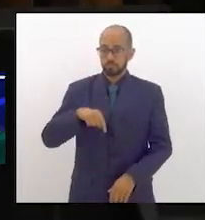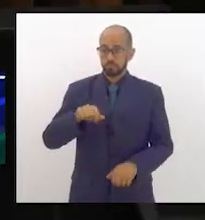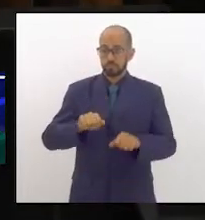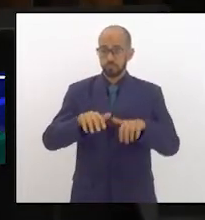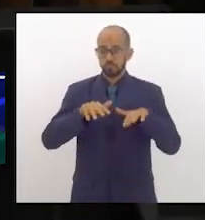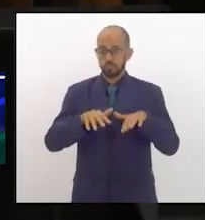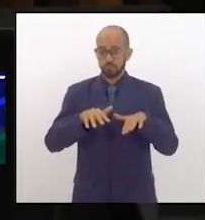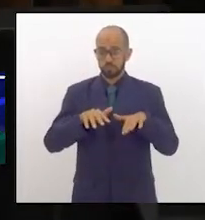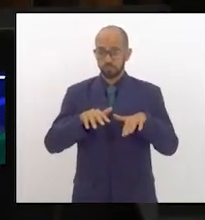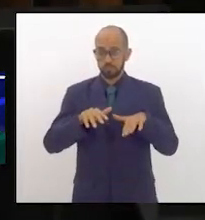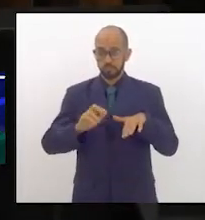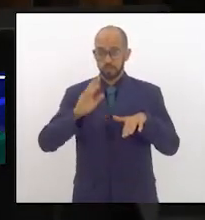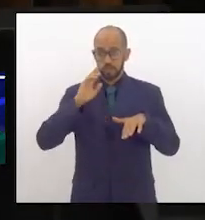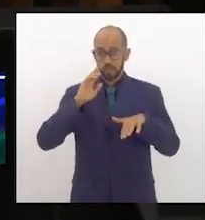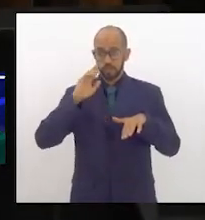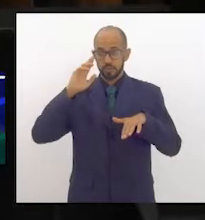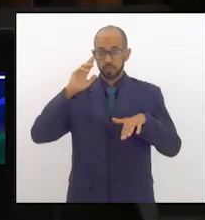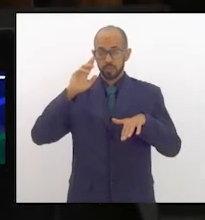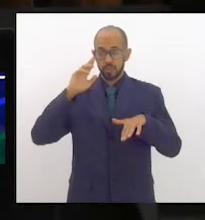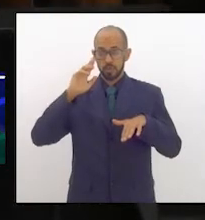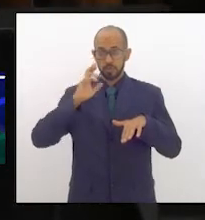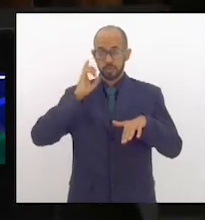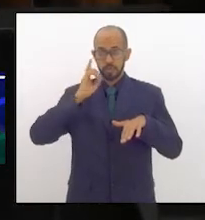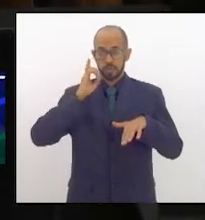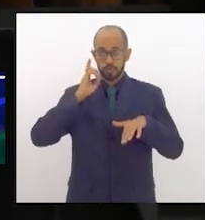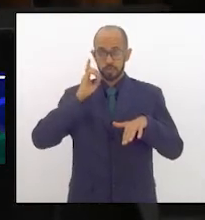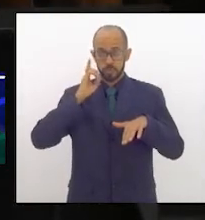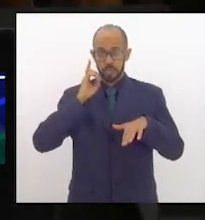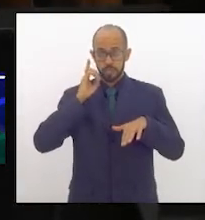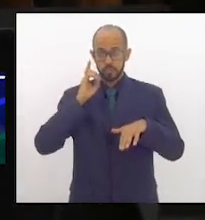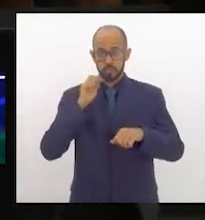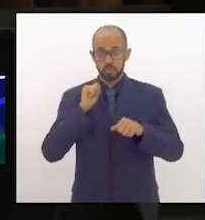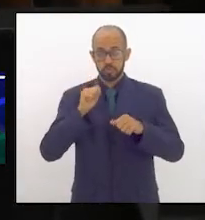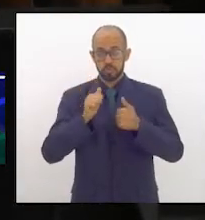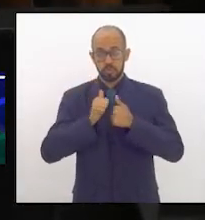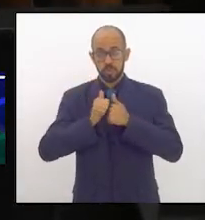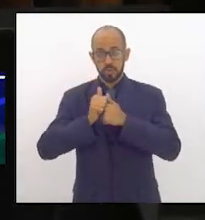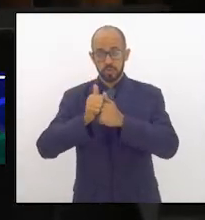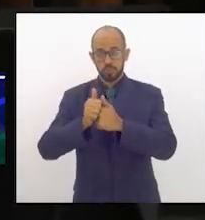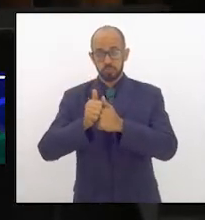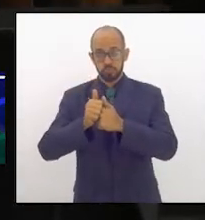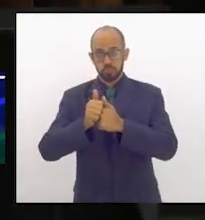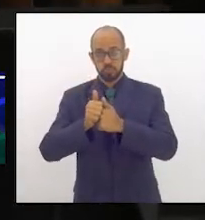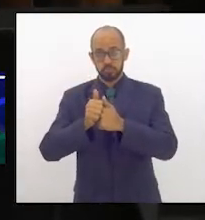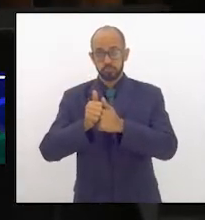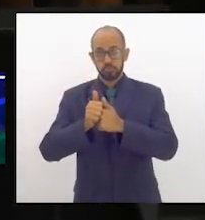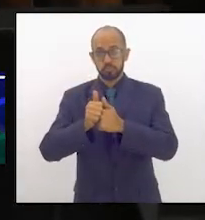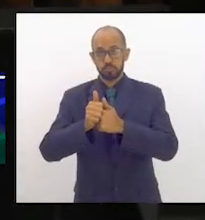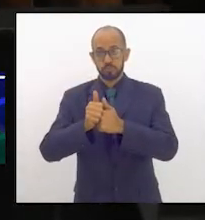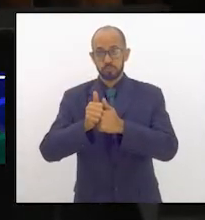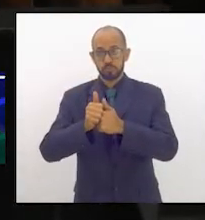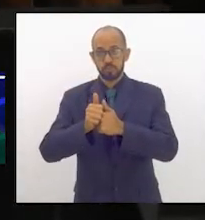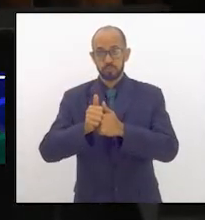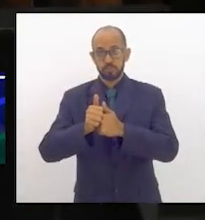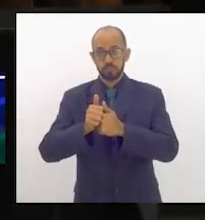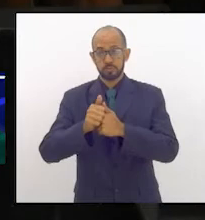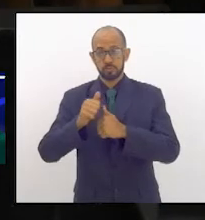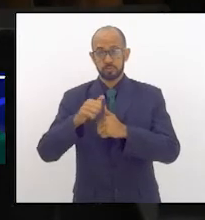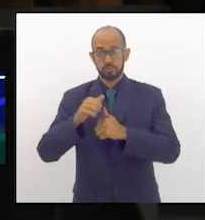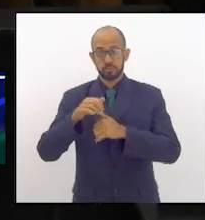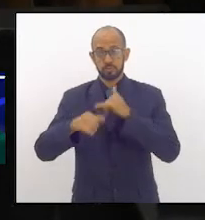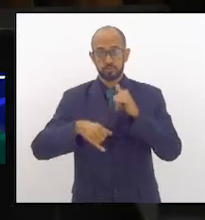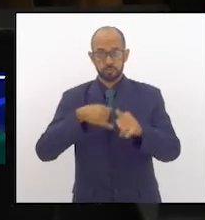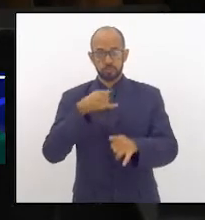plenário senhoras e senhores deputados que nos assistem de